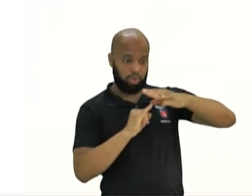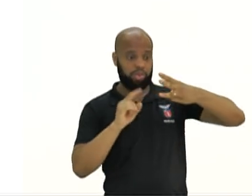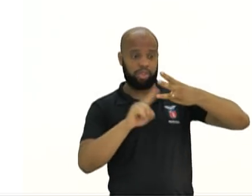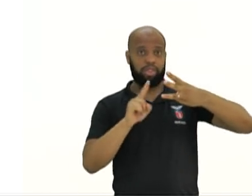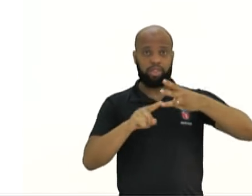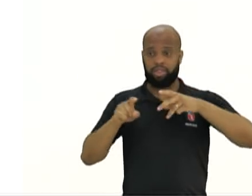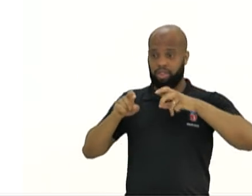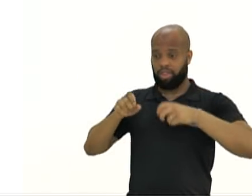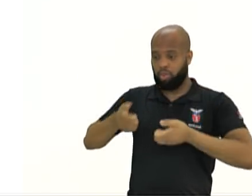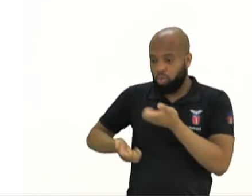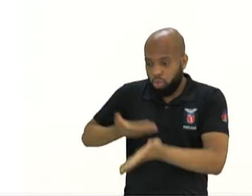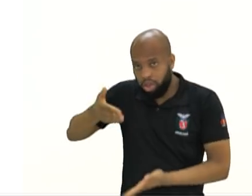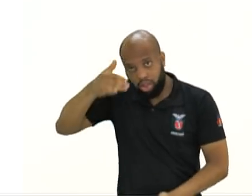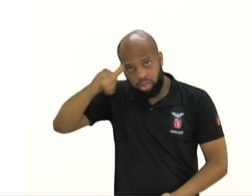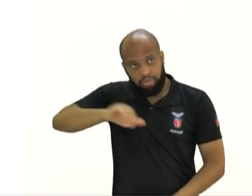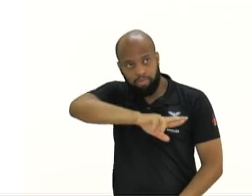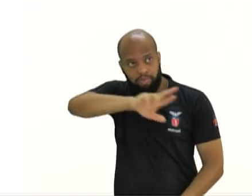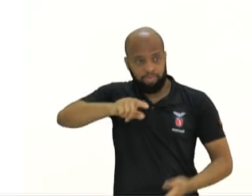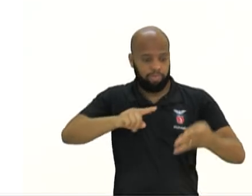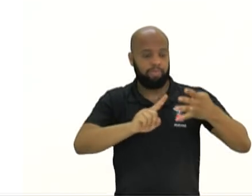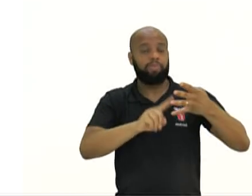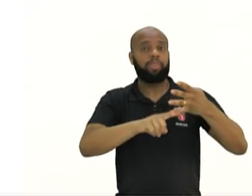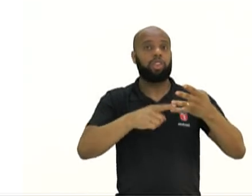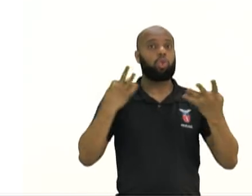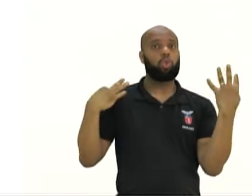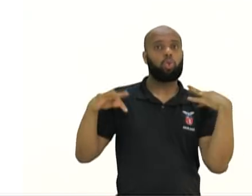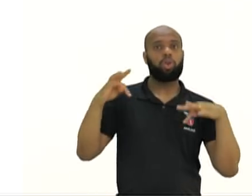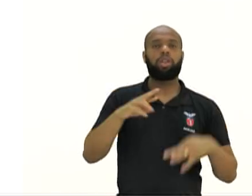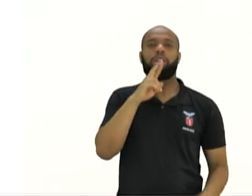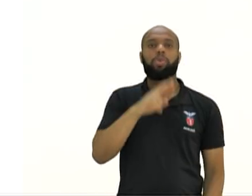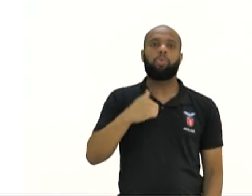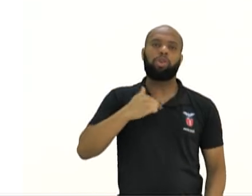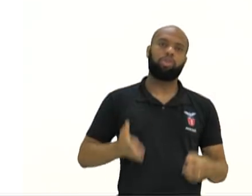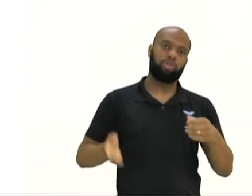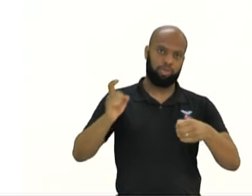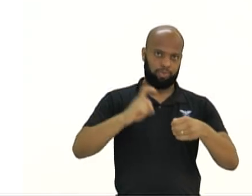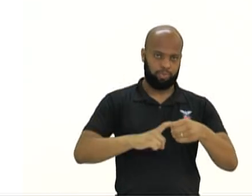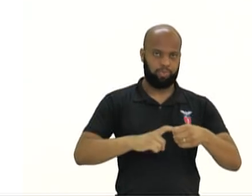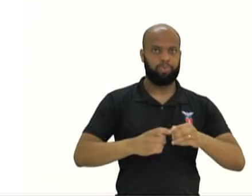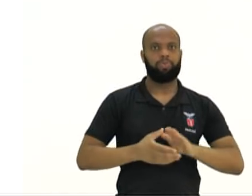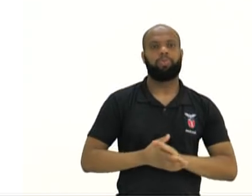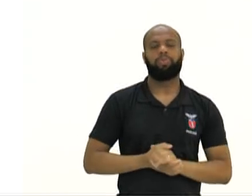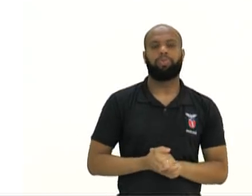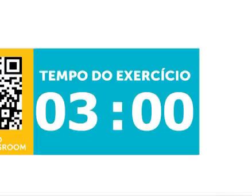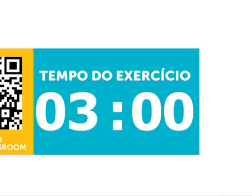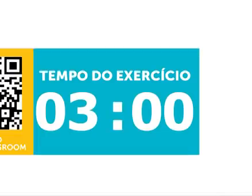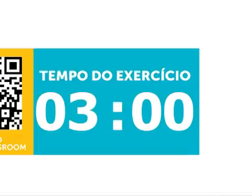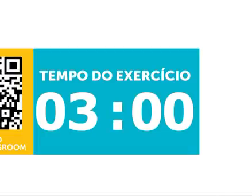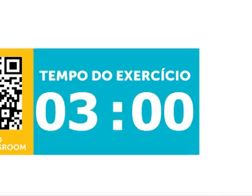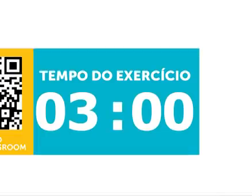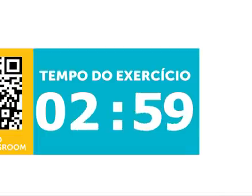a pecuária ou o turismo? Vai lá, o quiz é rapidinho, tempo na tela para vocês aí.